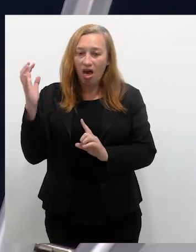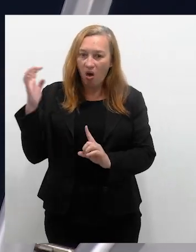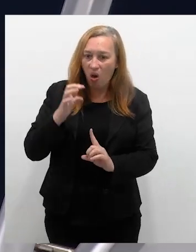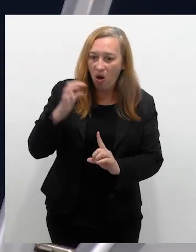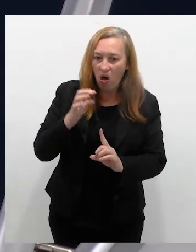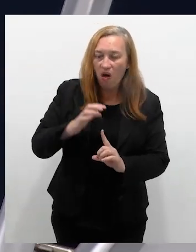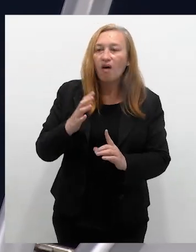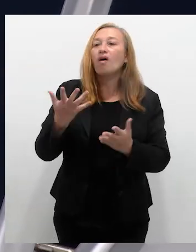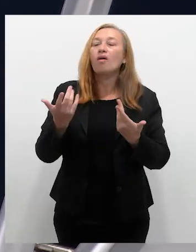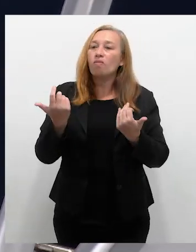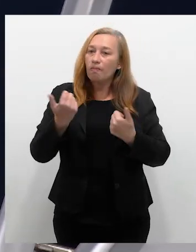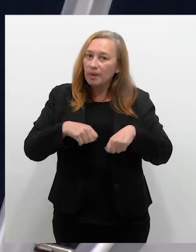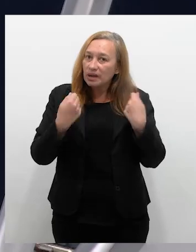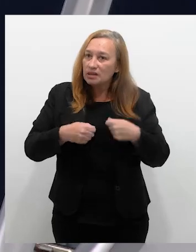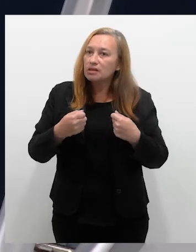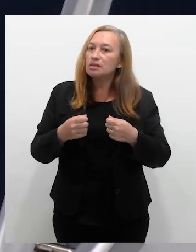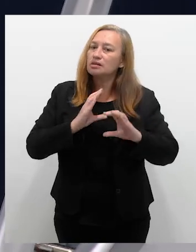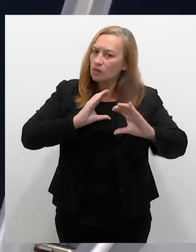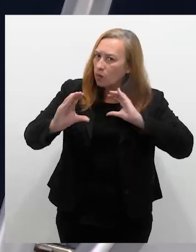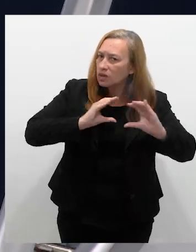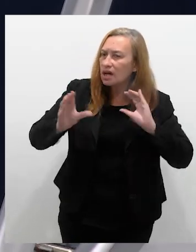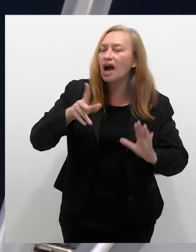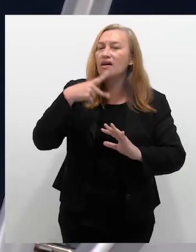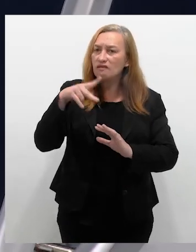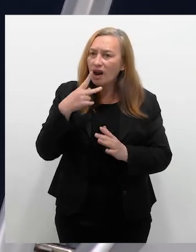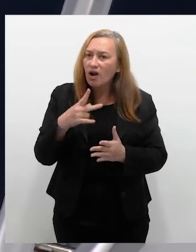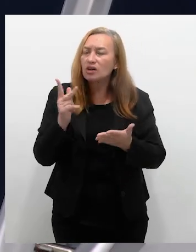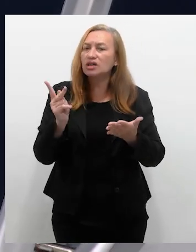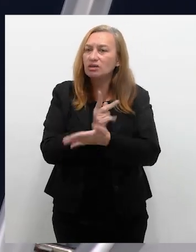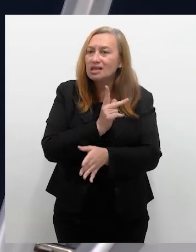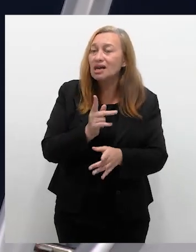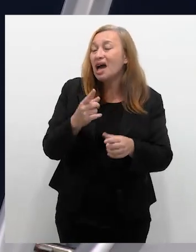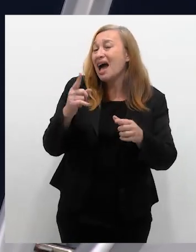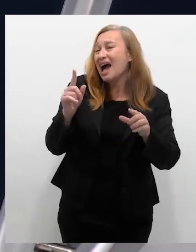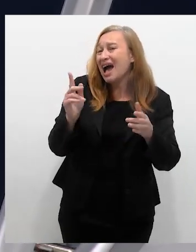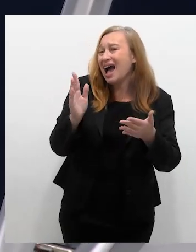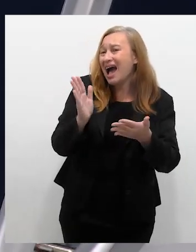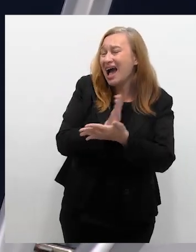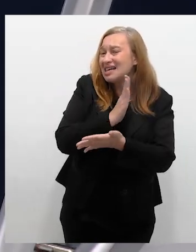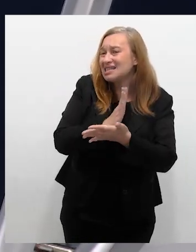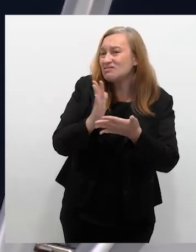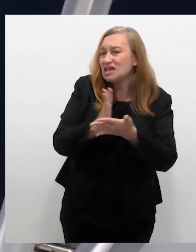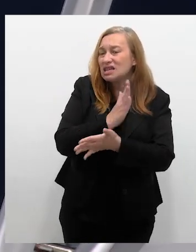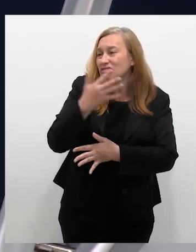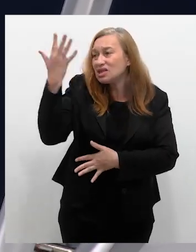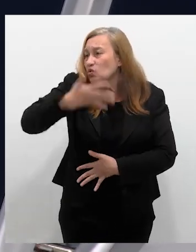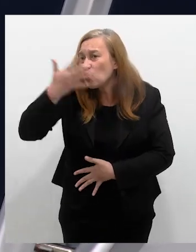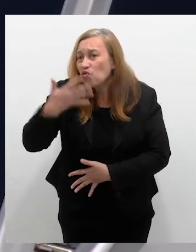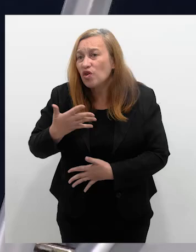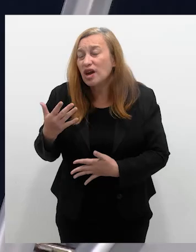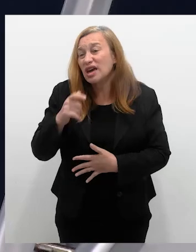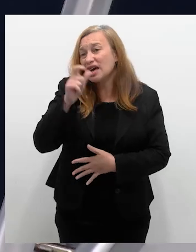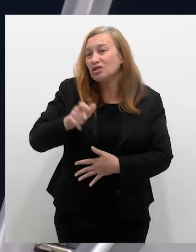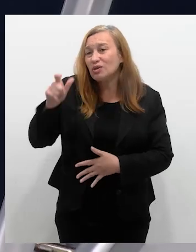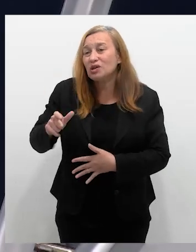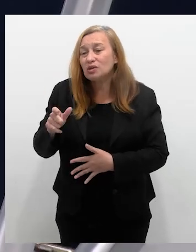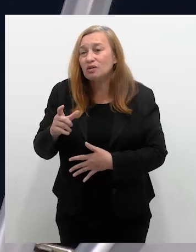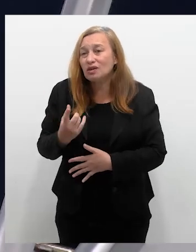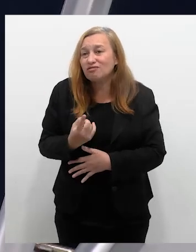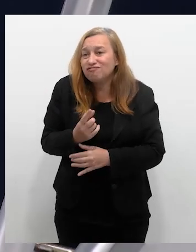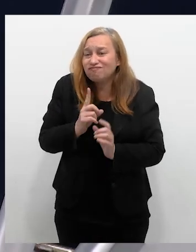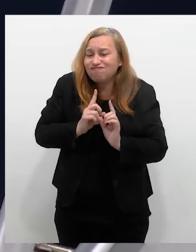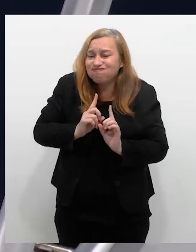uma coisa que a gente precisa se comunicar, falar sobre isso, porque às vezes ele é invisível e as pessoas acabam